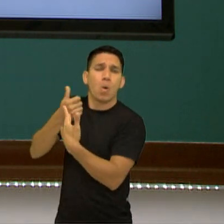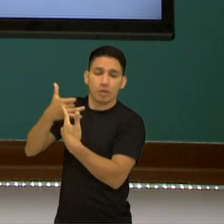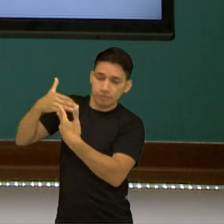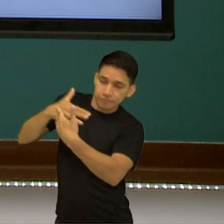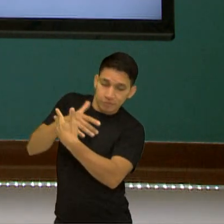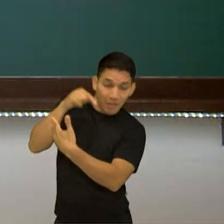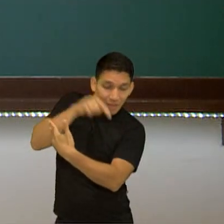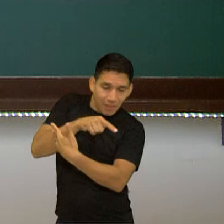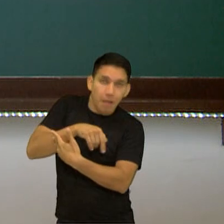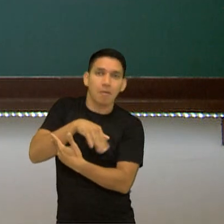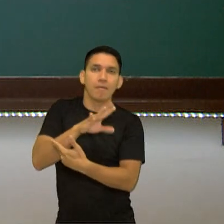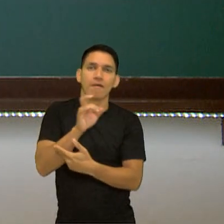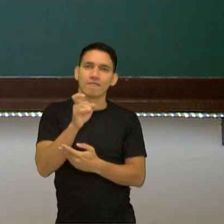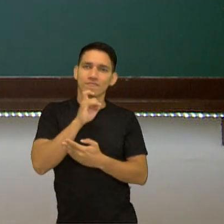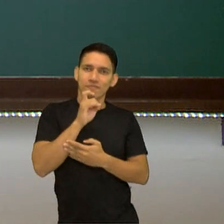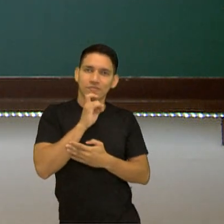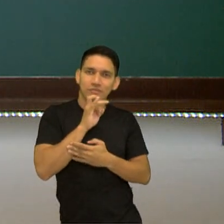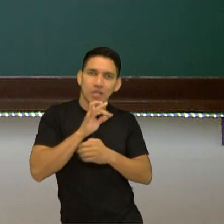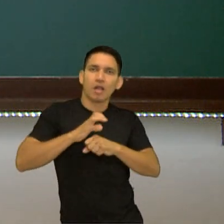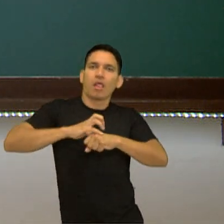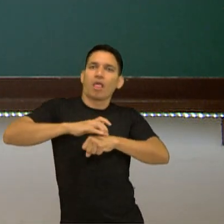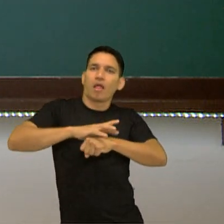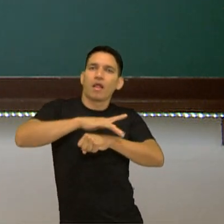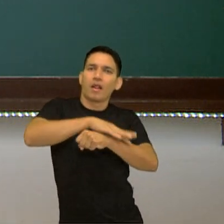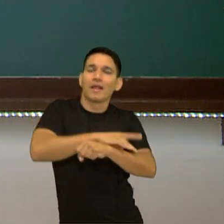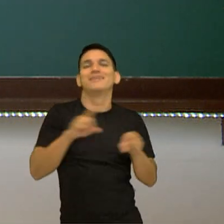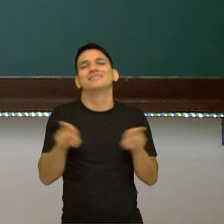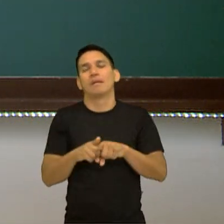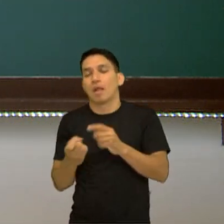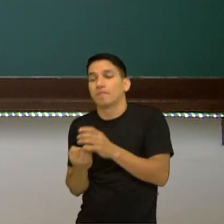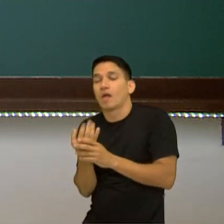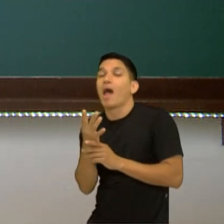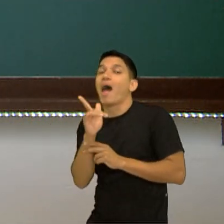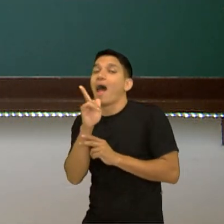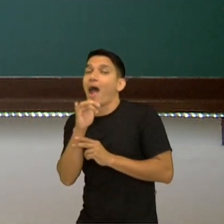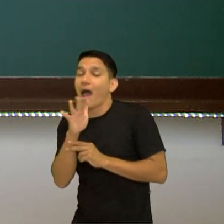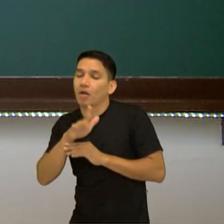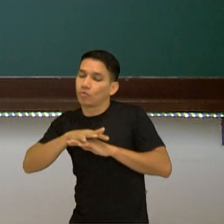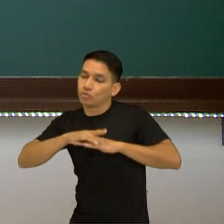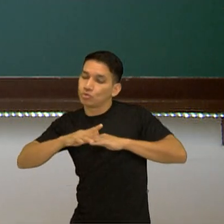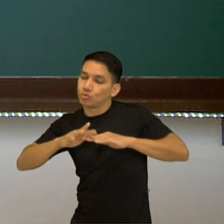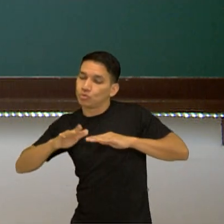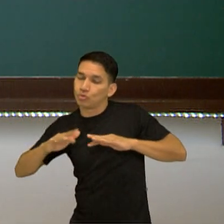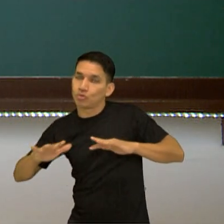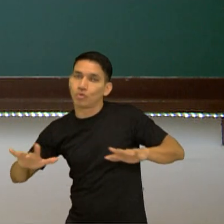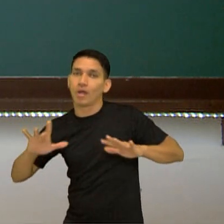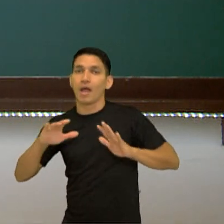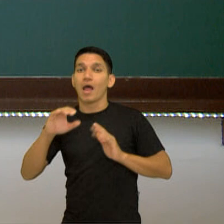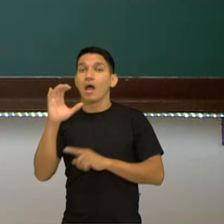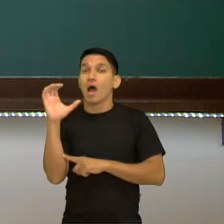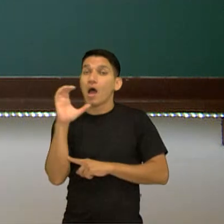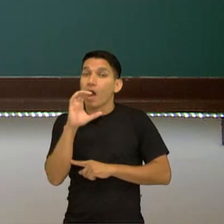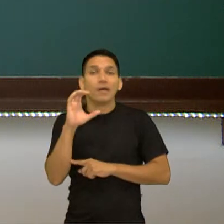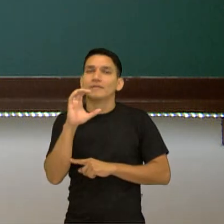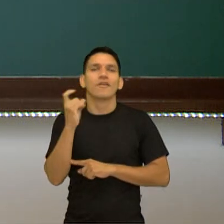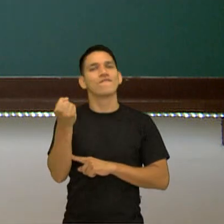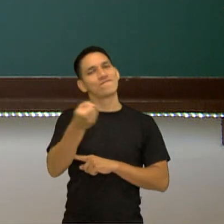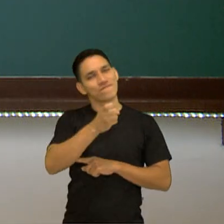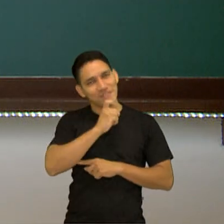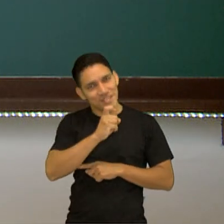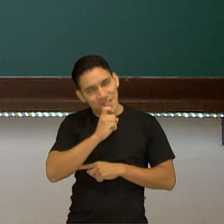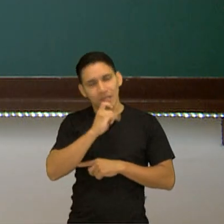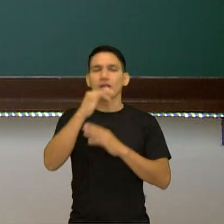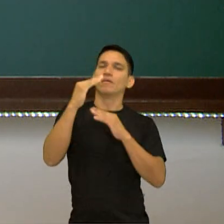resfrie. E ainda com o surgimento da água e essa água apresentando temperaturas mais baixas, e entrando em contato com o